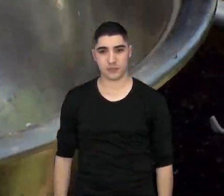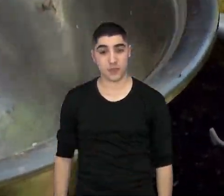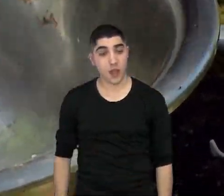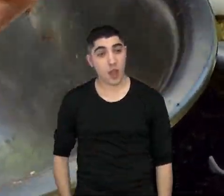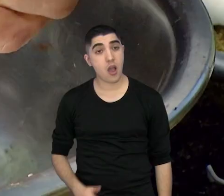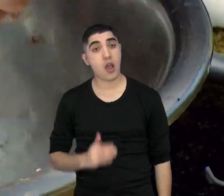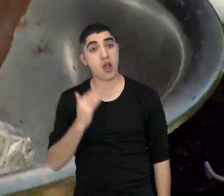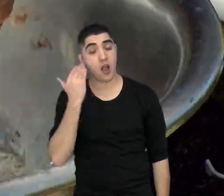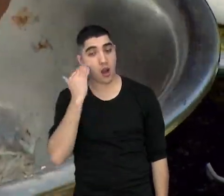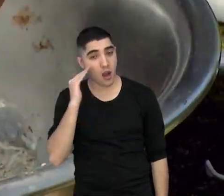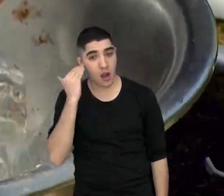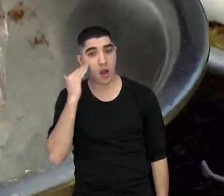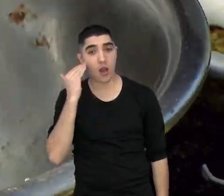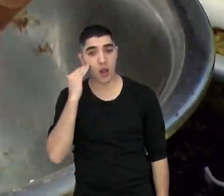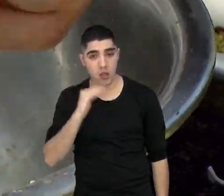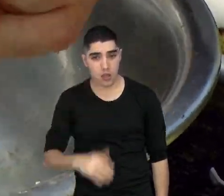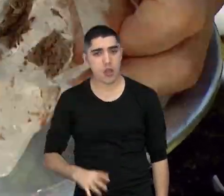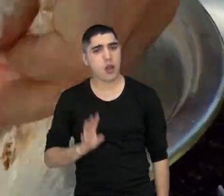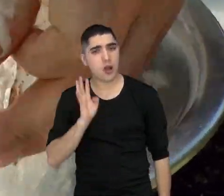Ah,